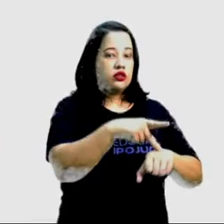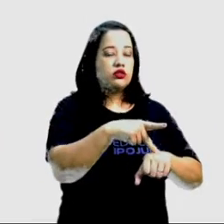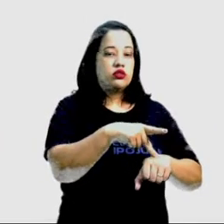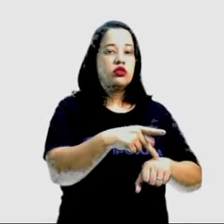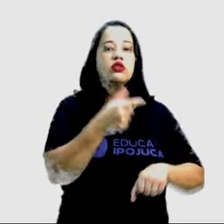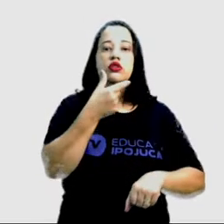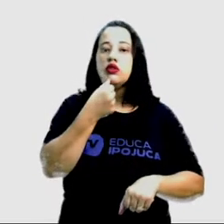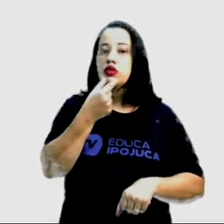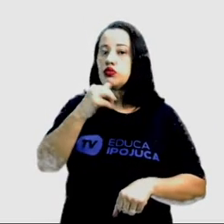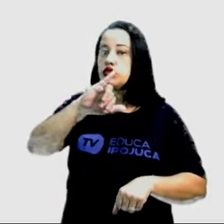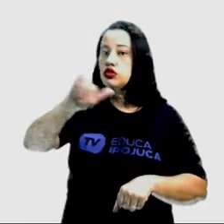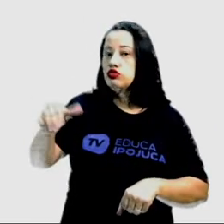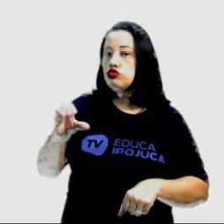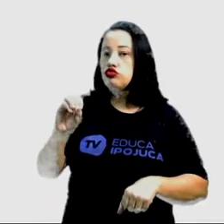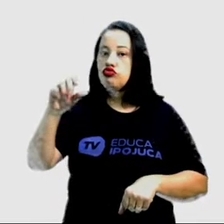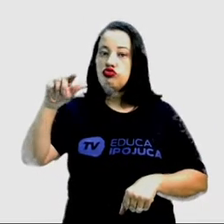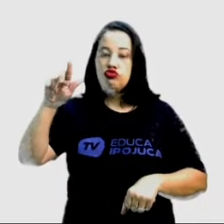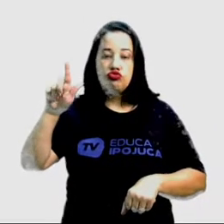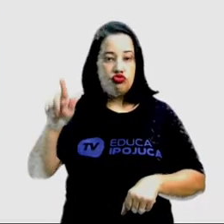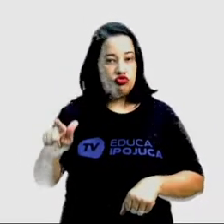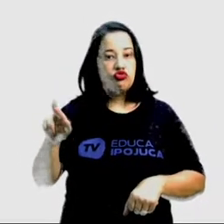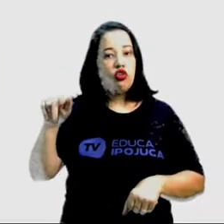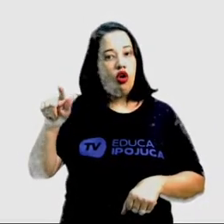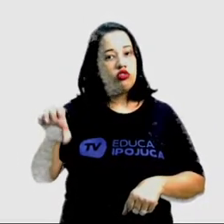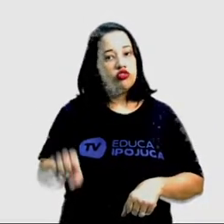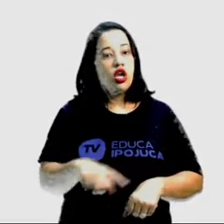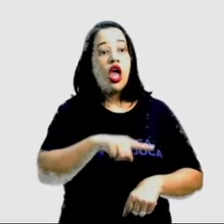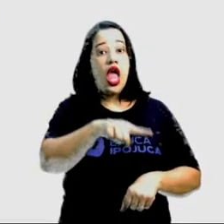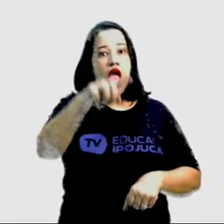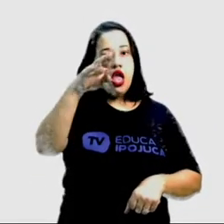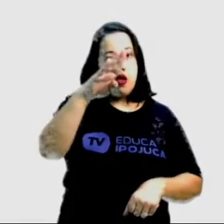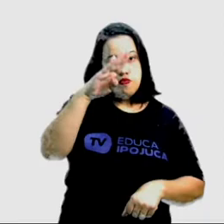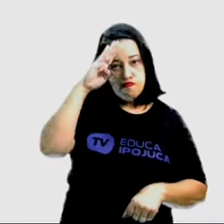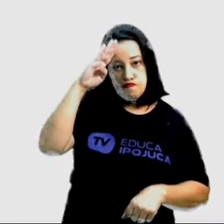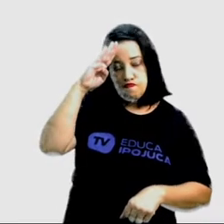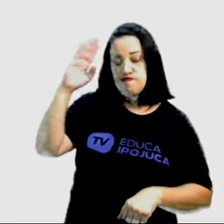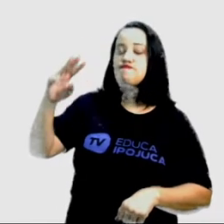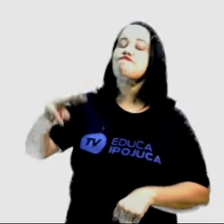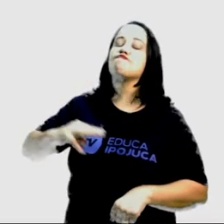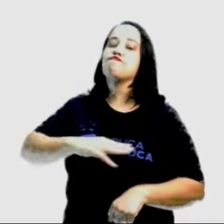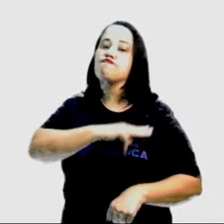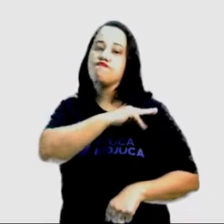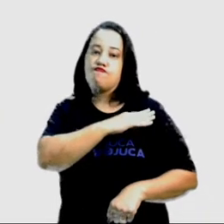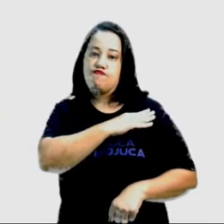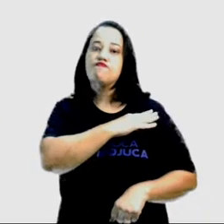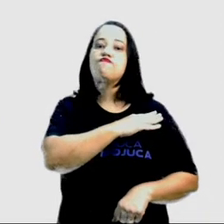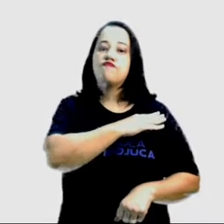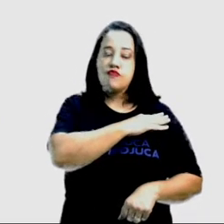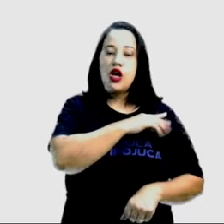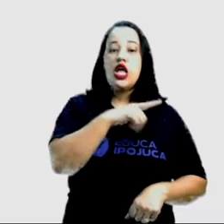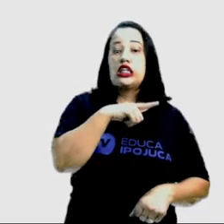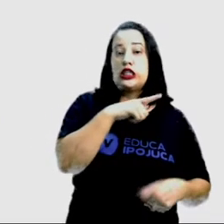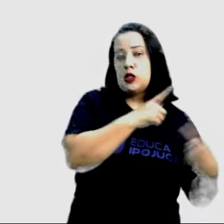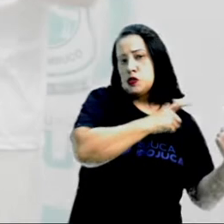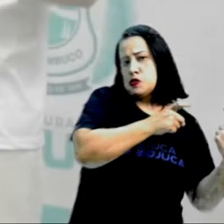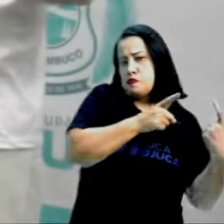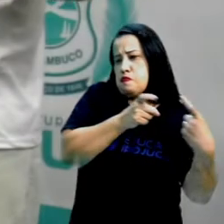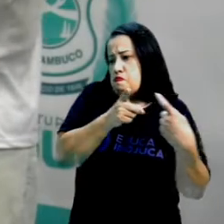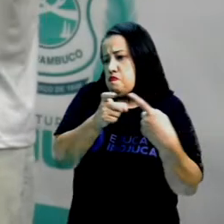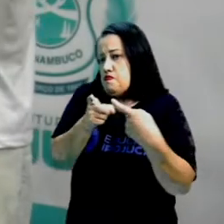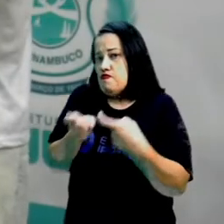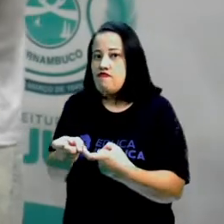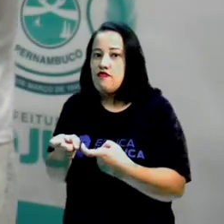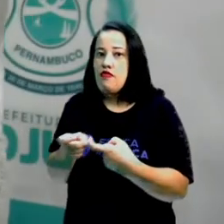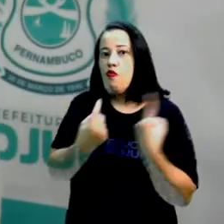Washington, ele vai se tornar o comandante das tropas na guerra contra a Inglaterra. Então, vai haver uma guerra dos Estados Unidos,